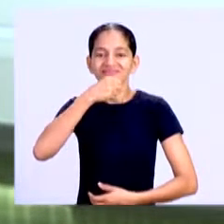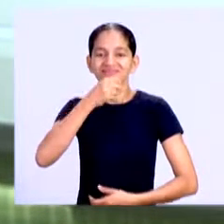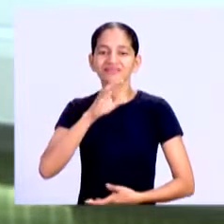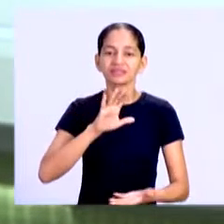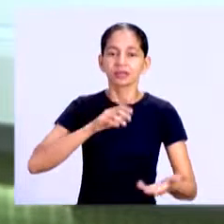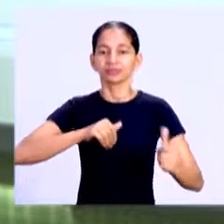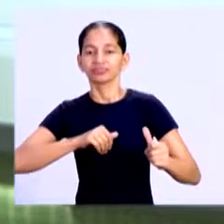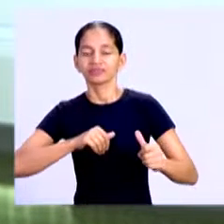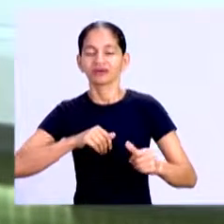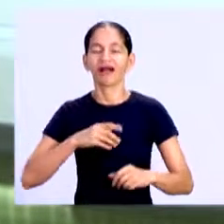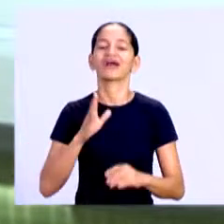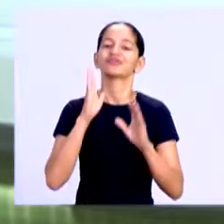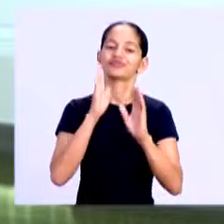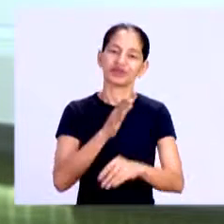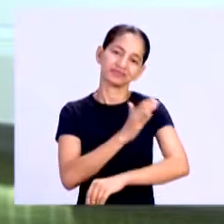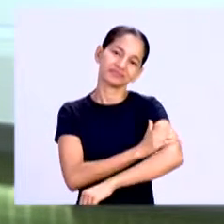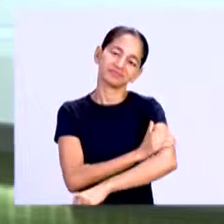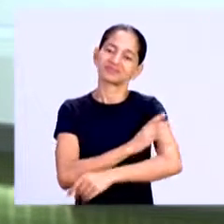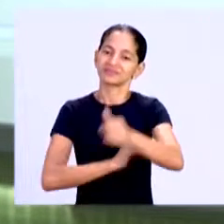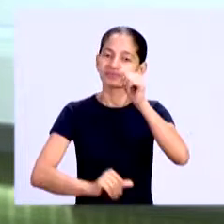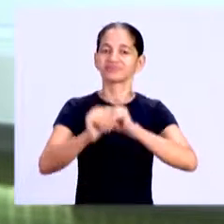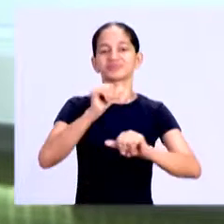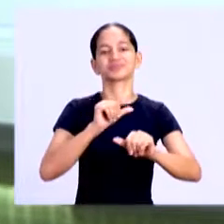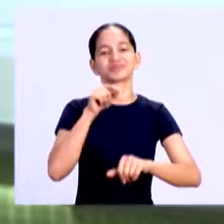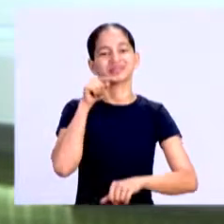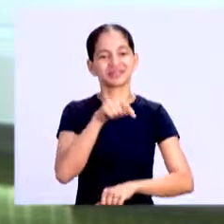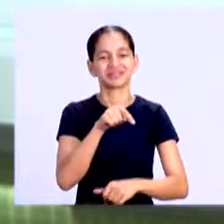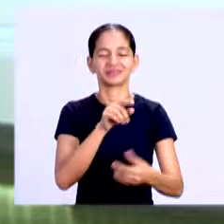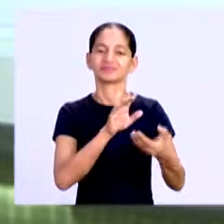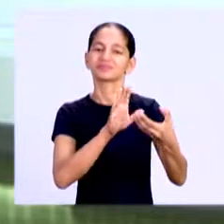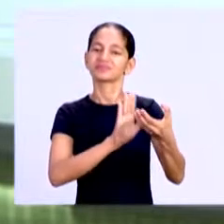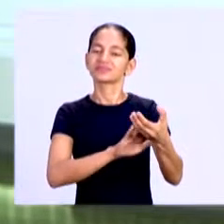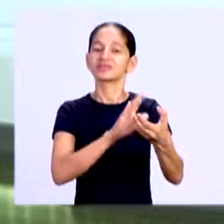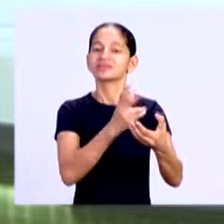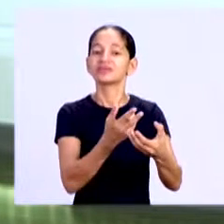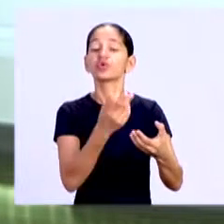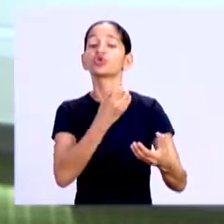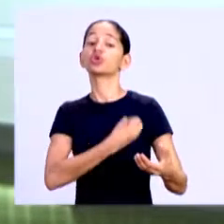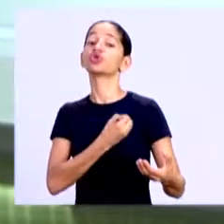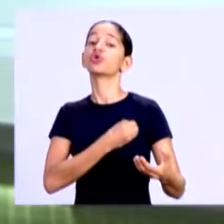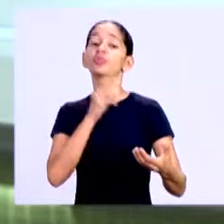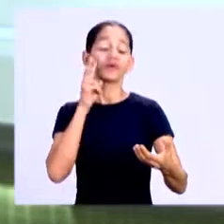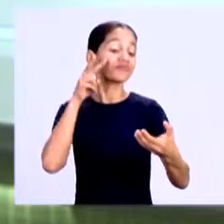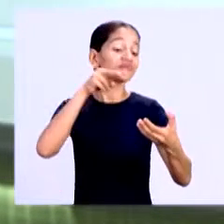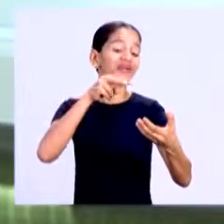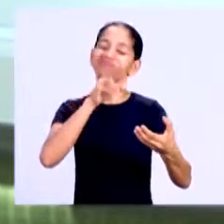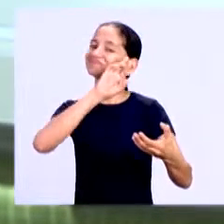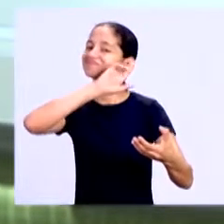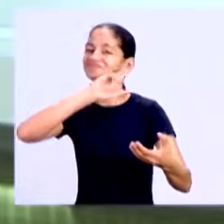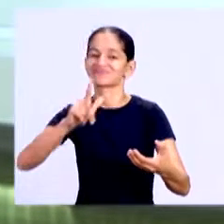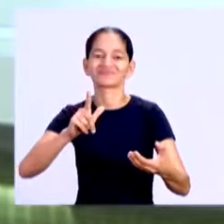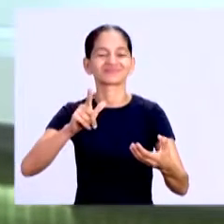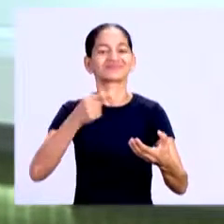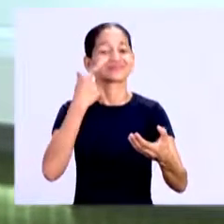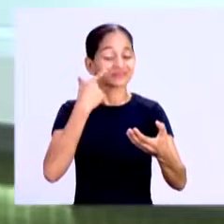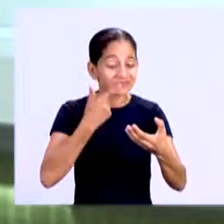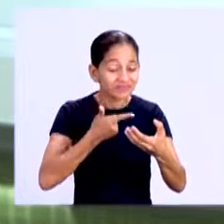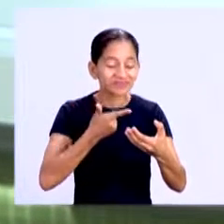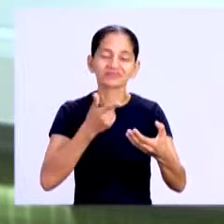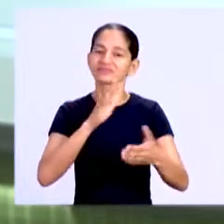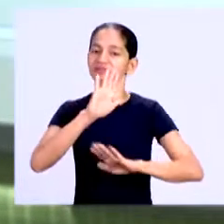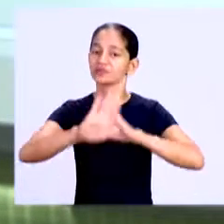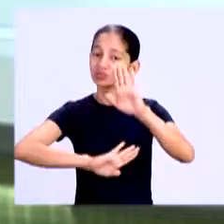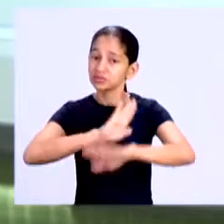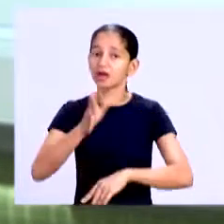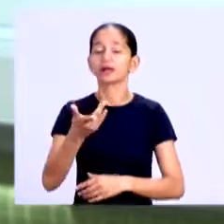uma alteração na pressão. Então é importante que, se você, cuidador de idoso, quiser ter